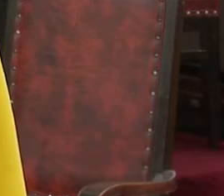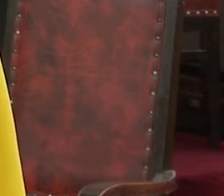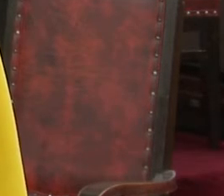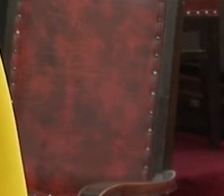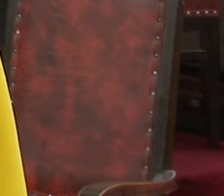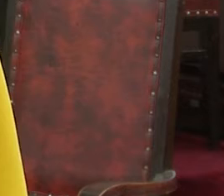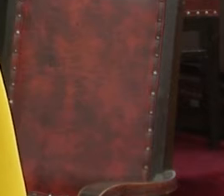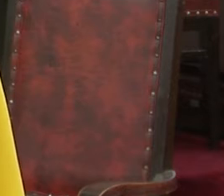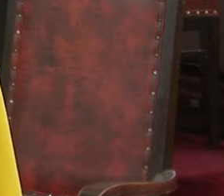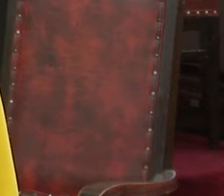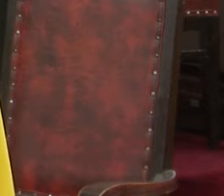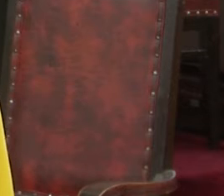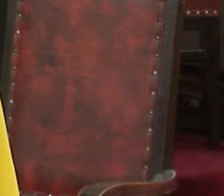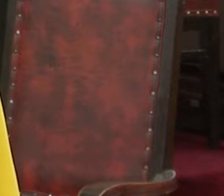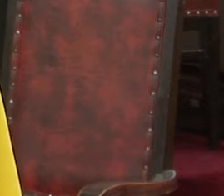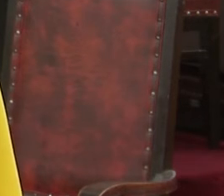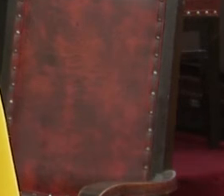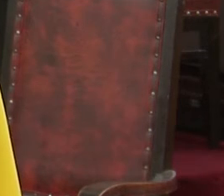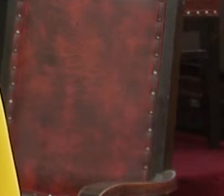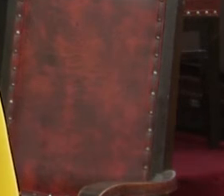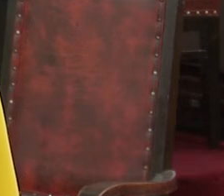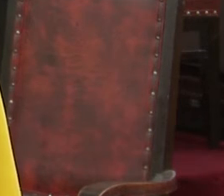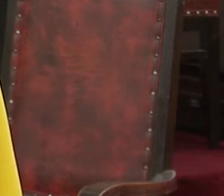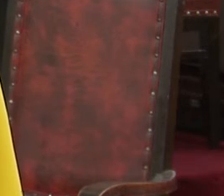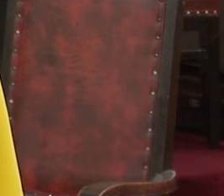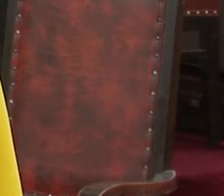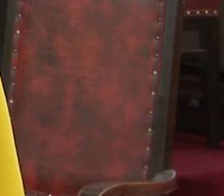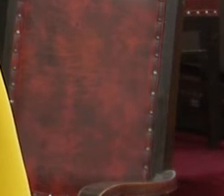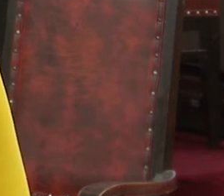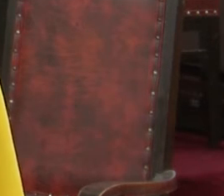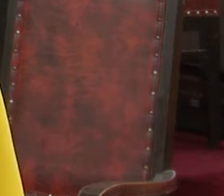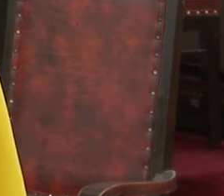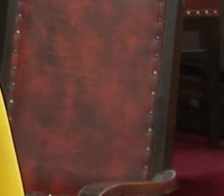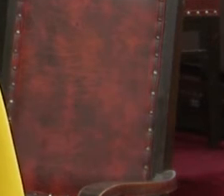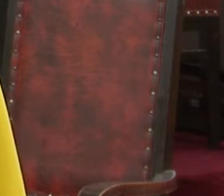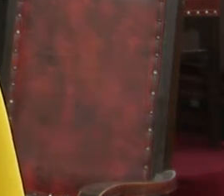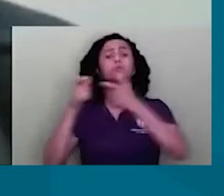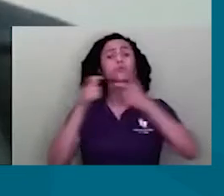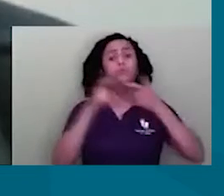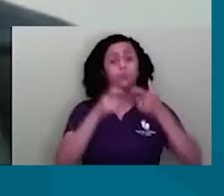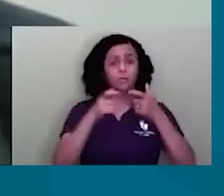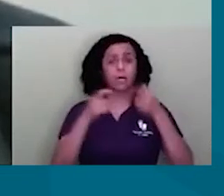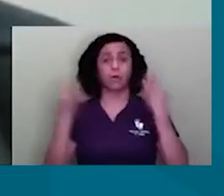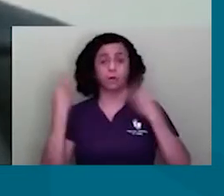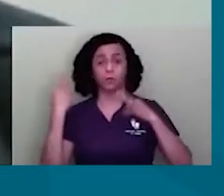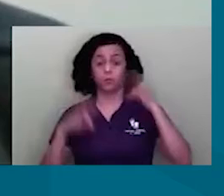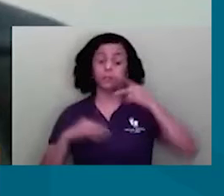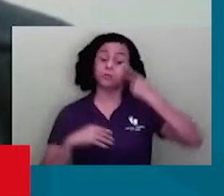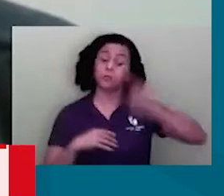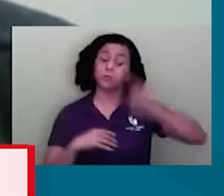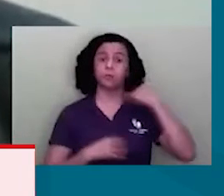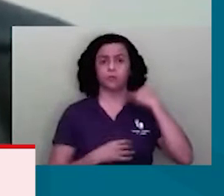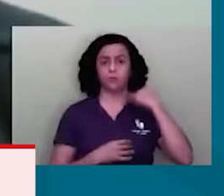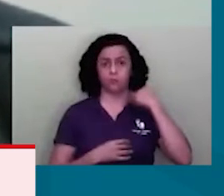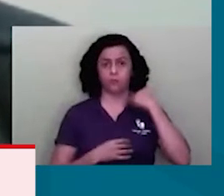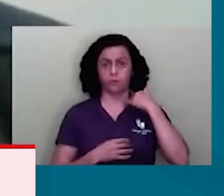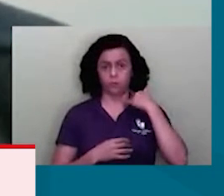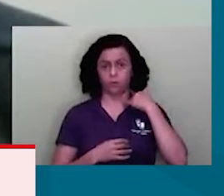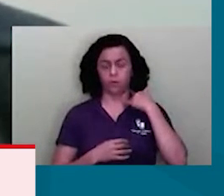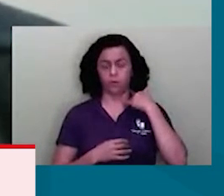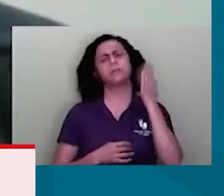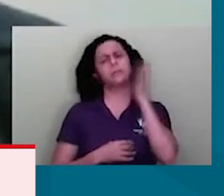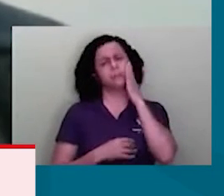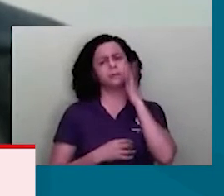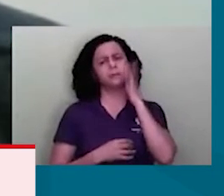de Turismo. A audiência teve a participação do secretário Marcelo do Carmo. Nós sabemos que Juiz de